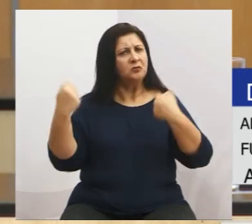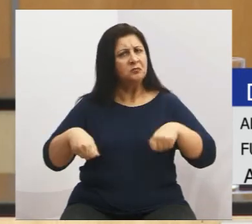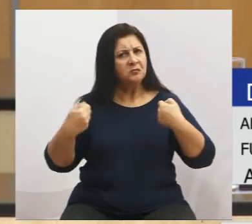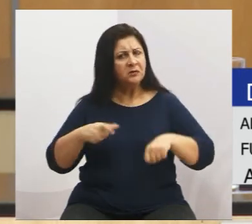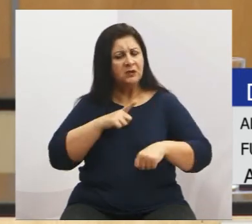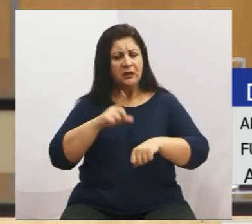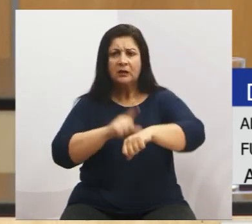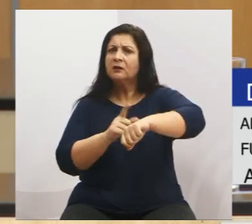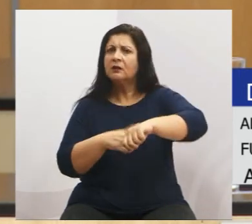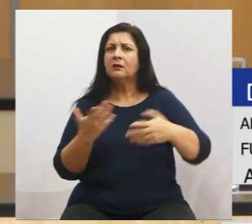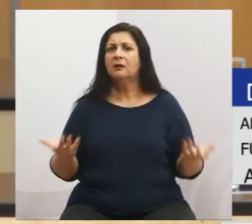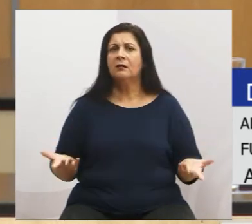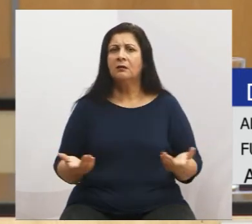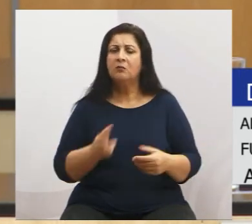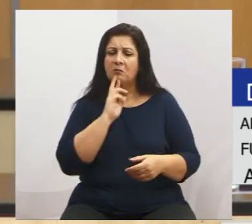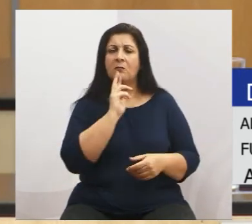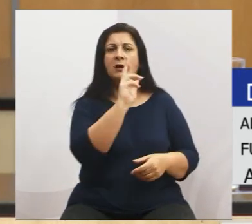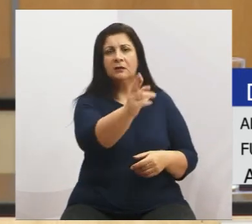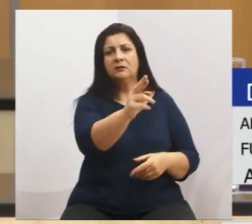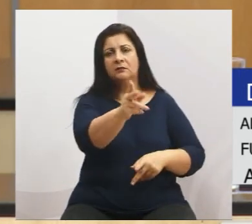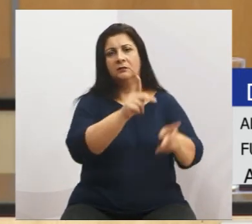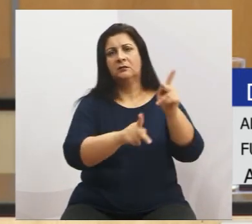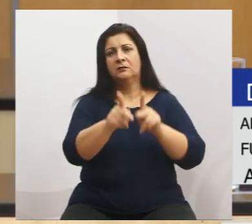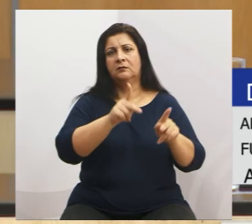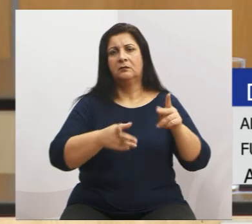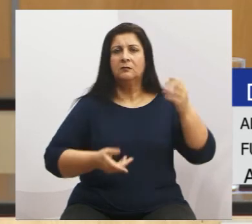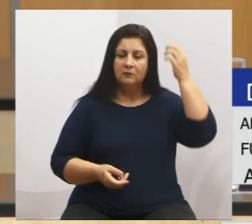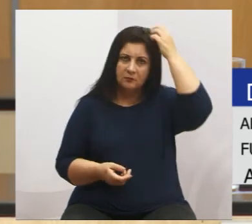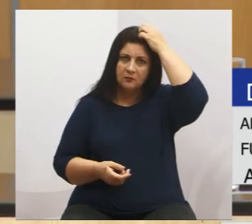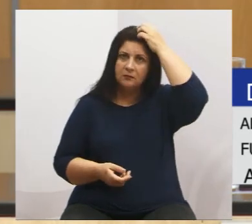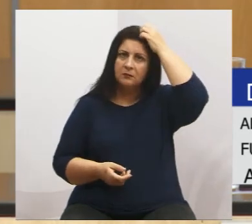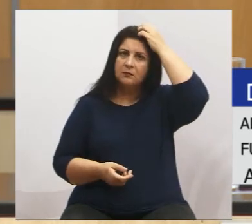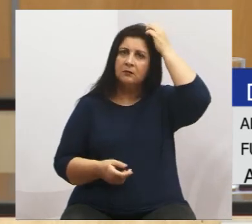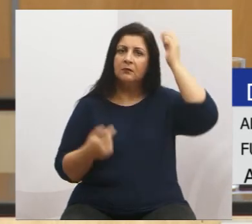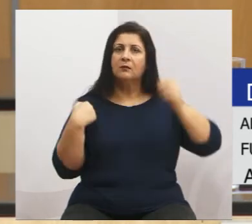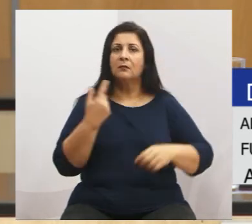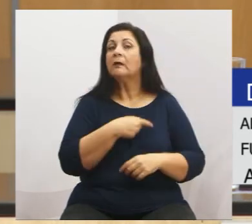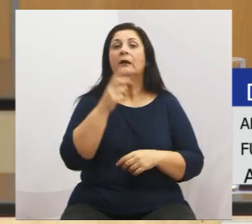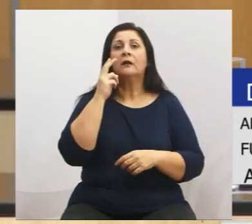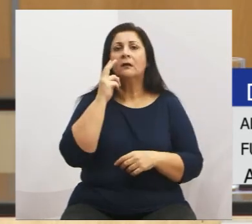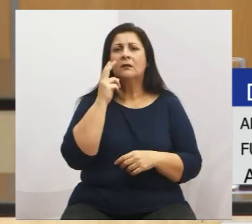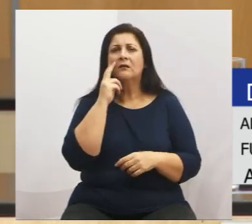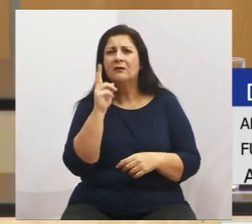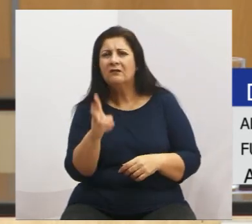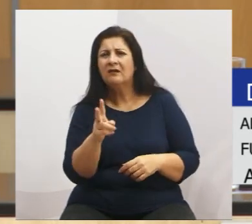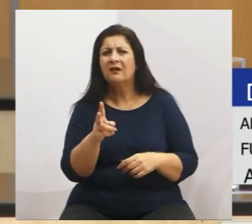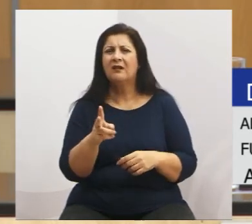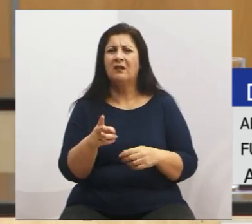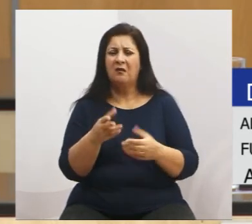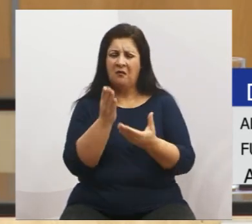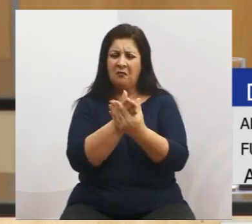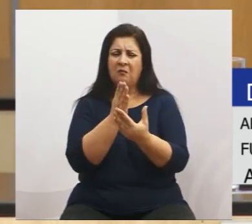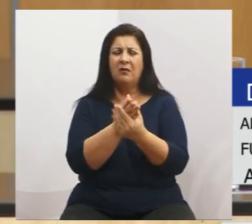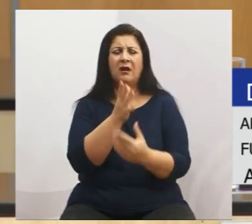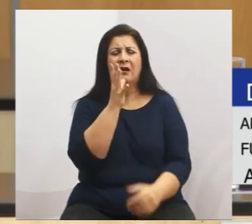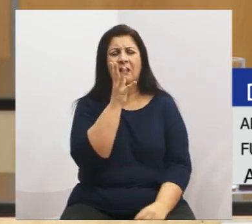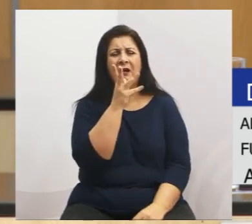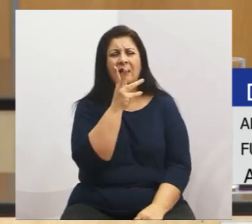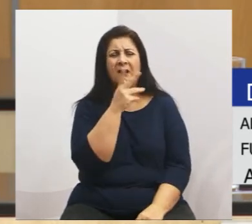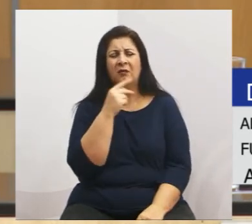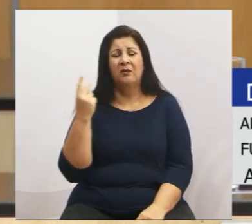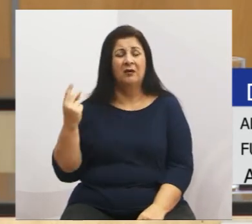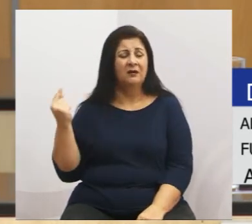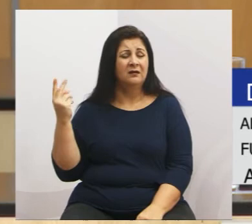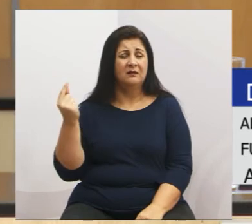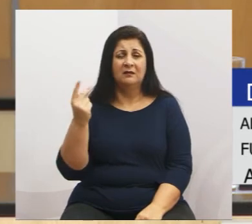julgar, para dar uma devolutiva para a população. Né? E a gente vê processos morosos aí que ficam anos e anos na